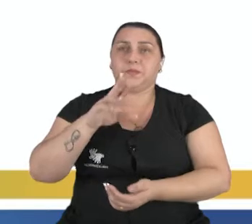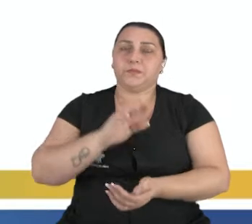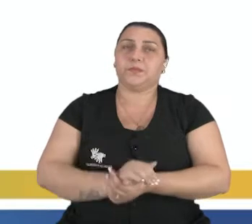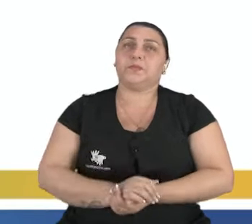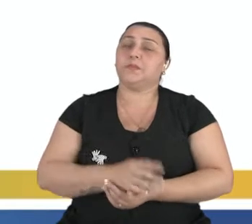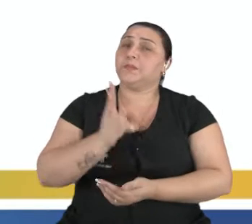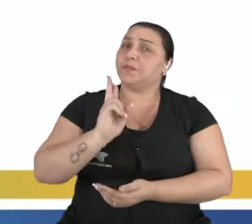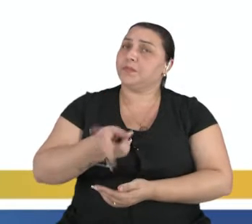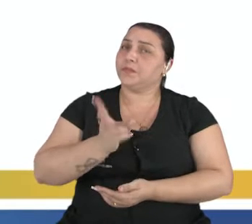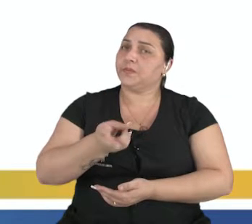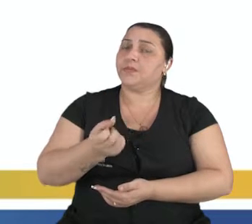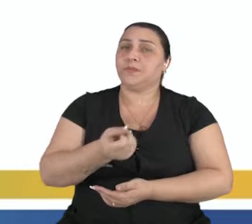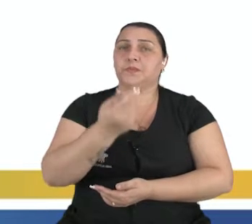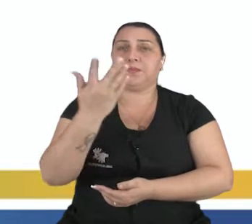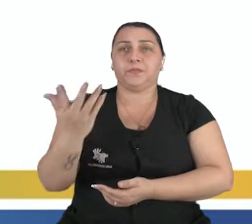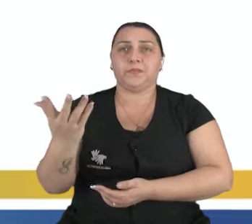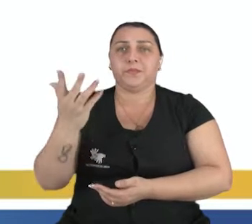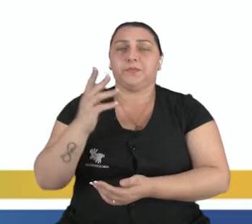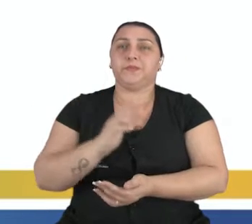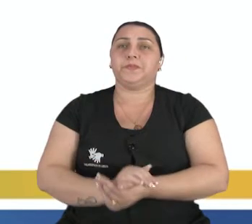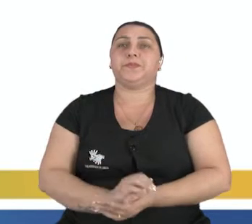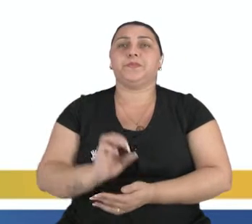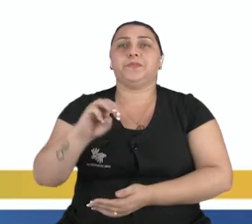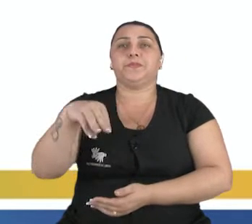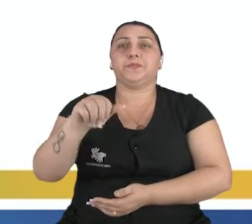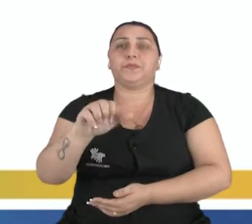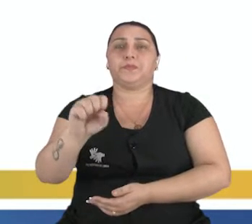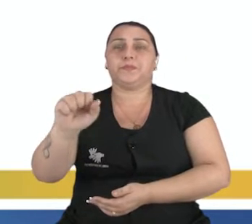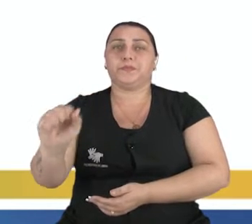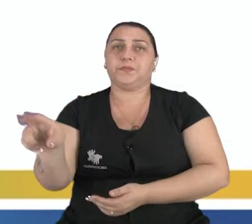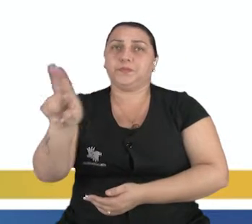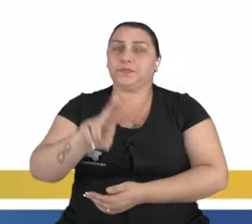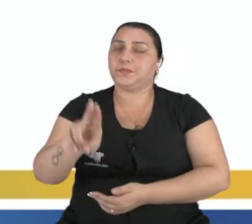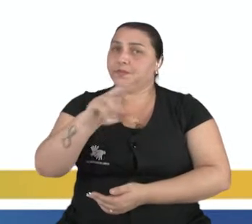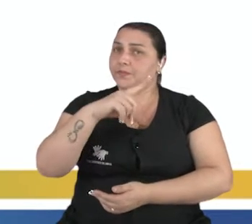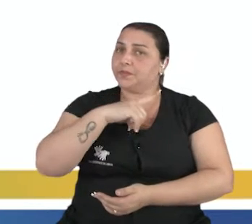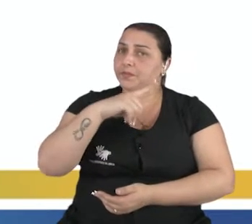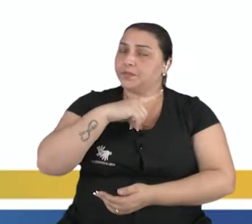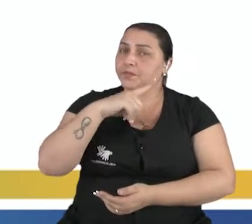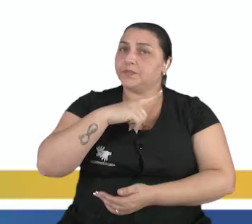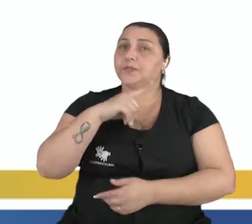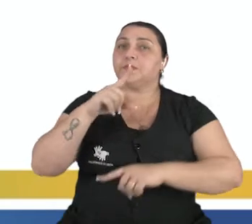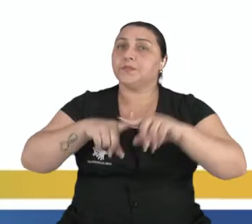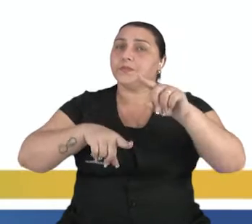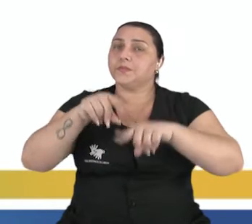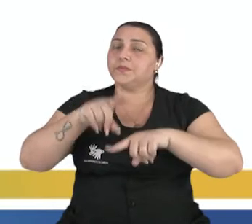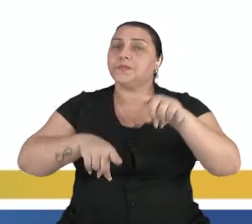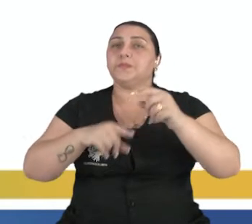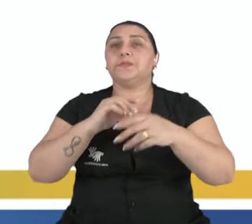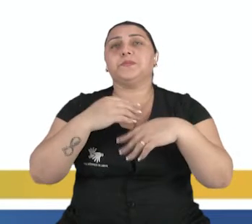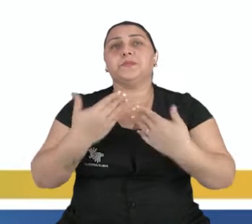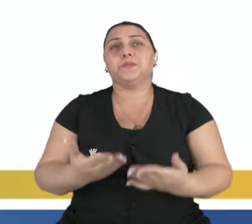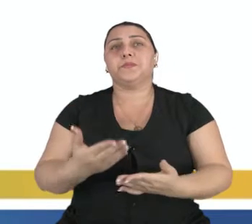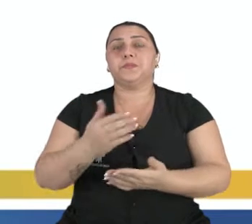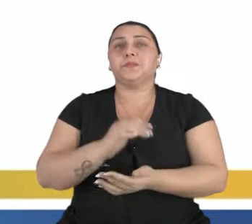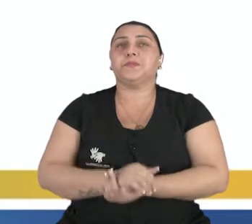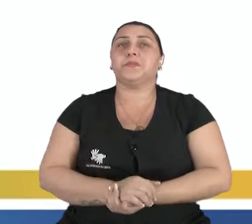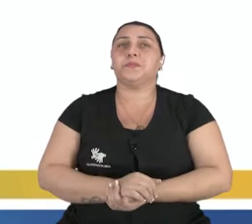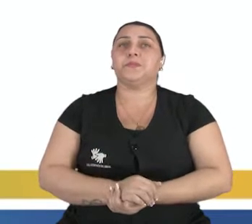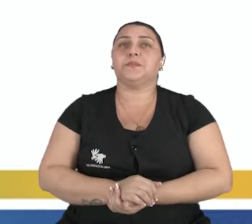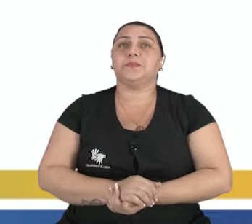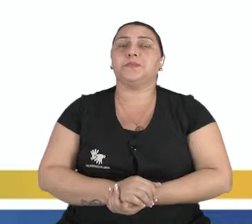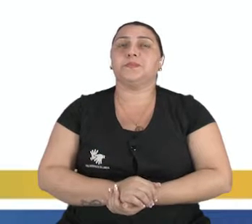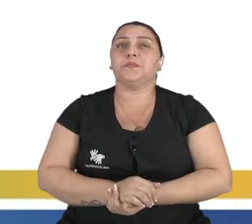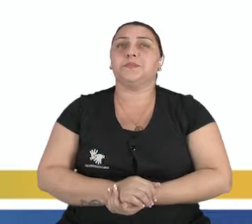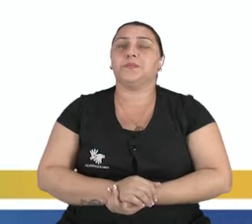ingredientes é a mesma quantidade de massa utilizada, obtida no produto. Então, se eu quiser